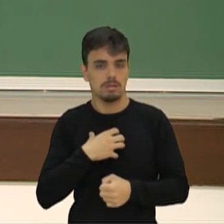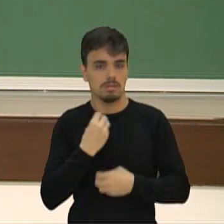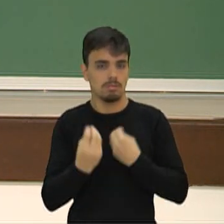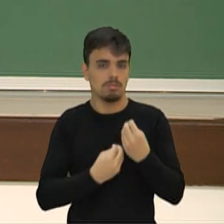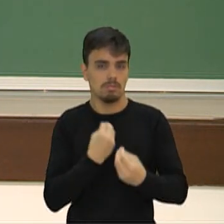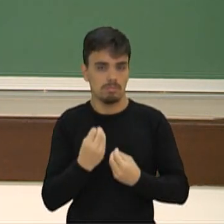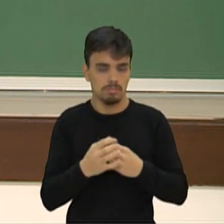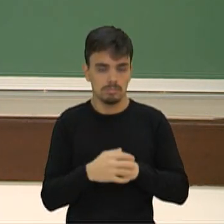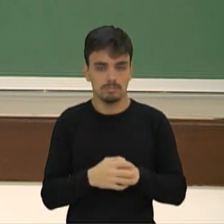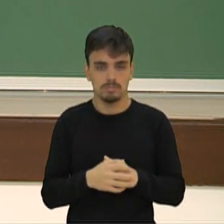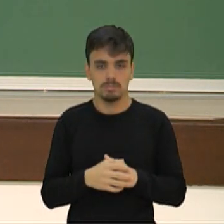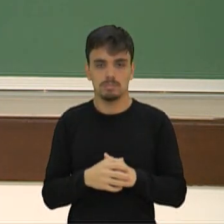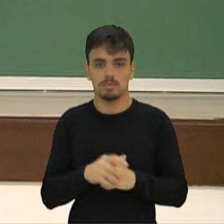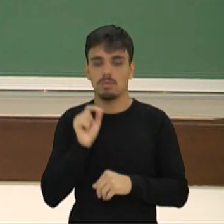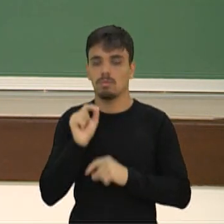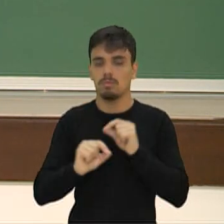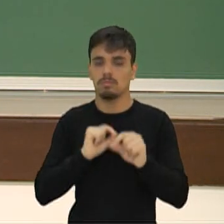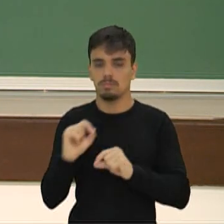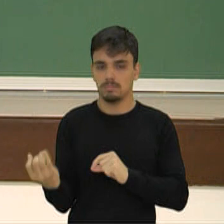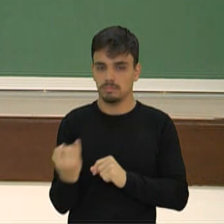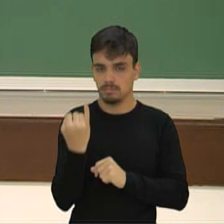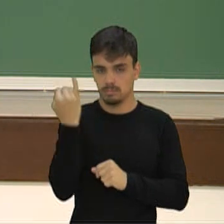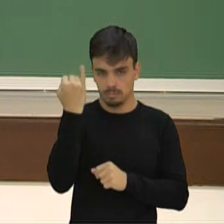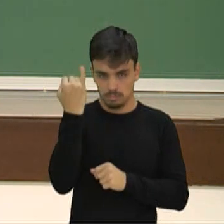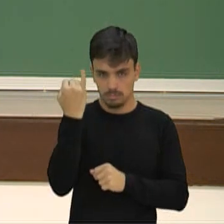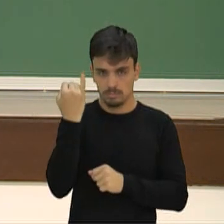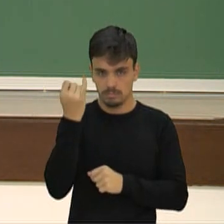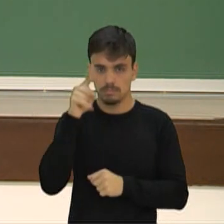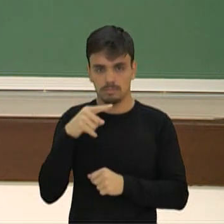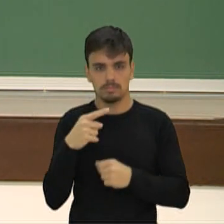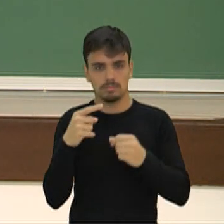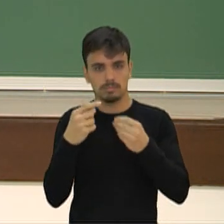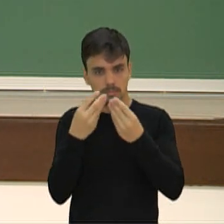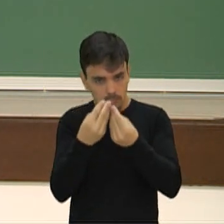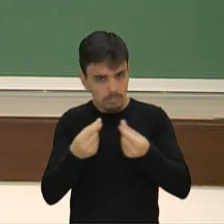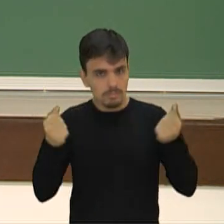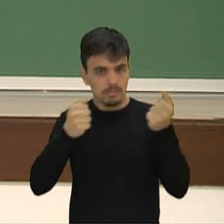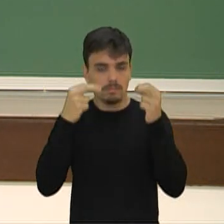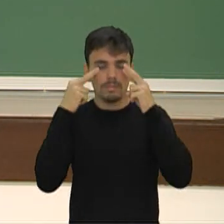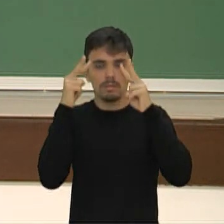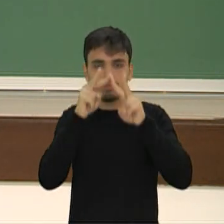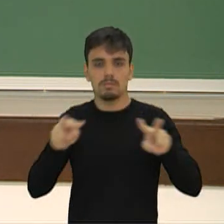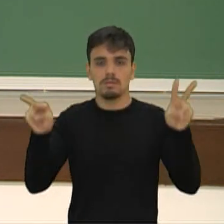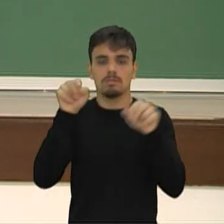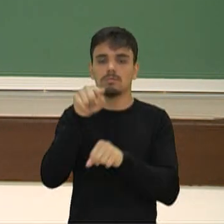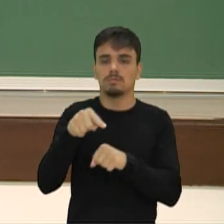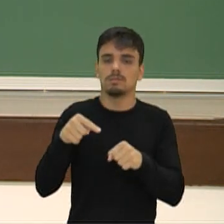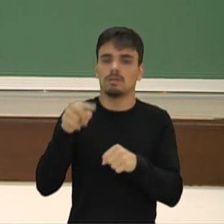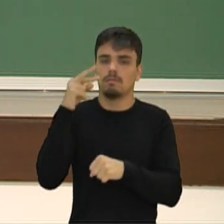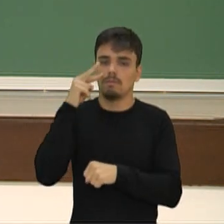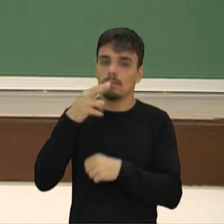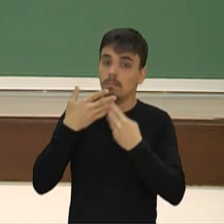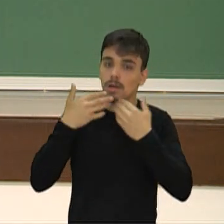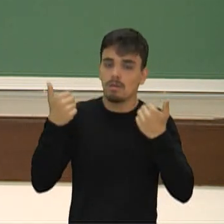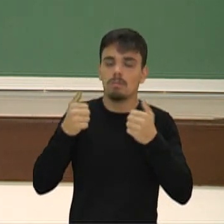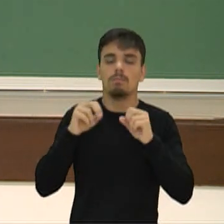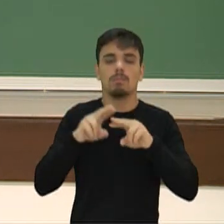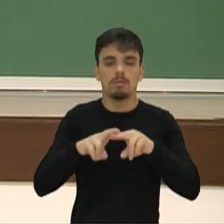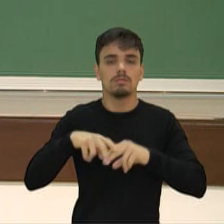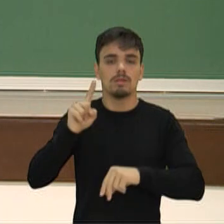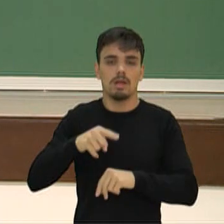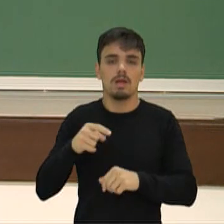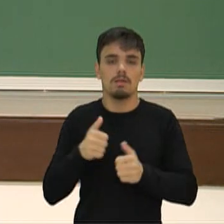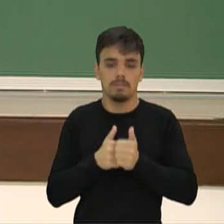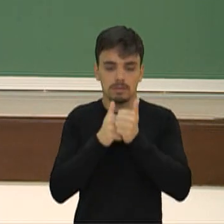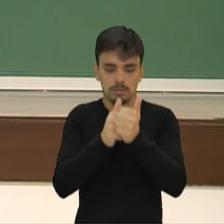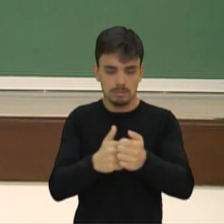referência. O que importa, na verdade, é você manter a tua qualidade visual, você enxergar melhor. Por isso, é bom você ter um